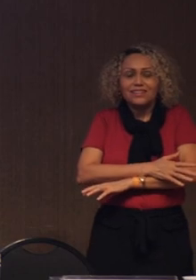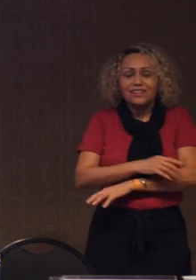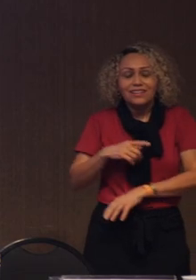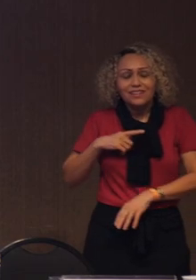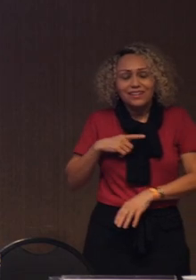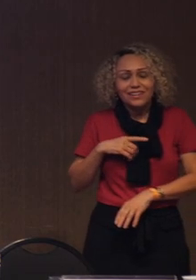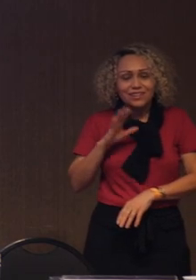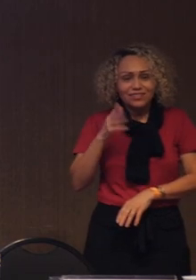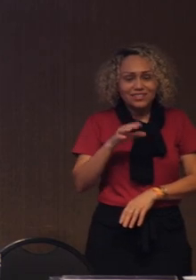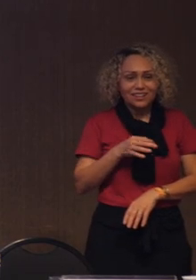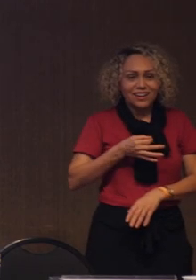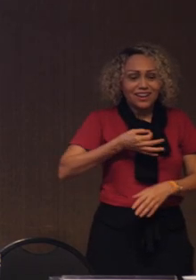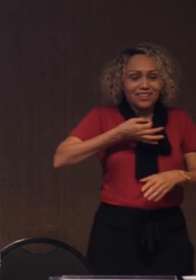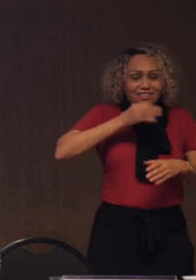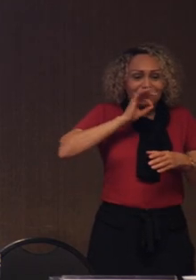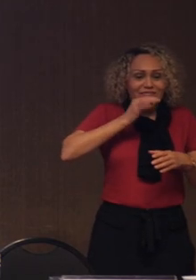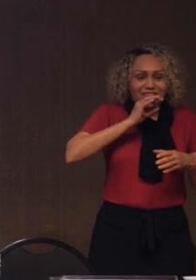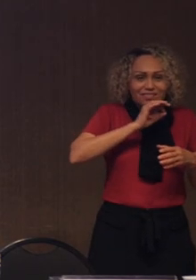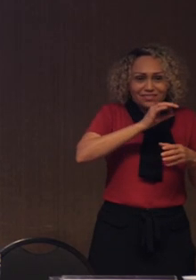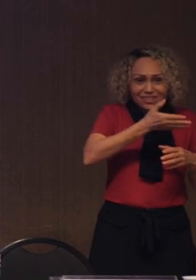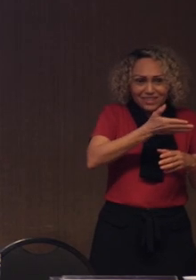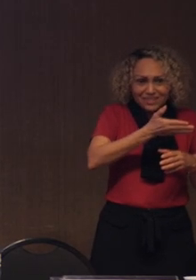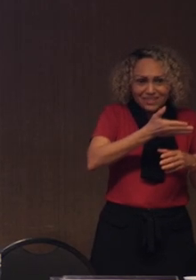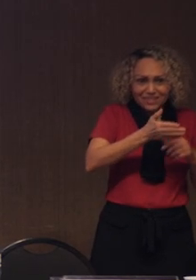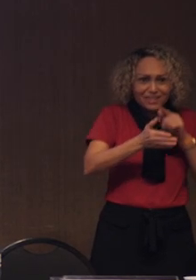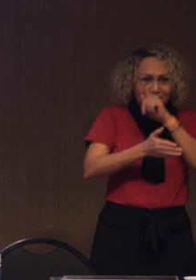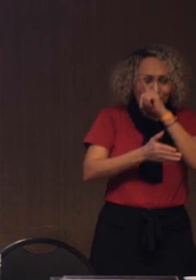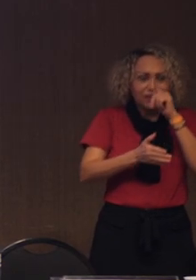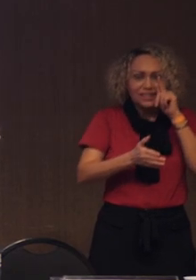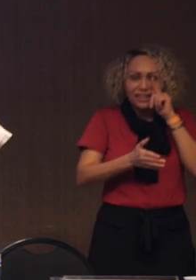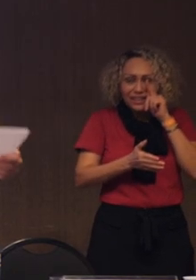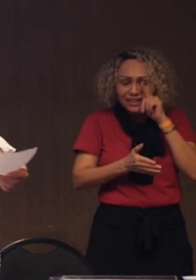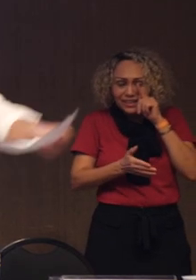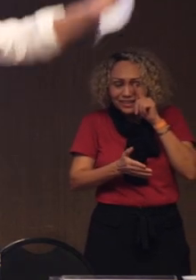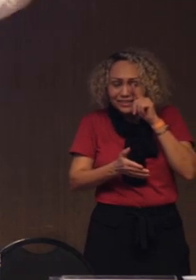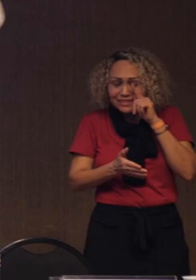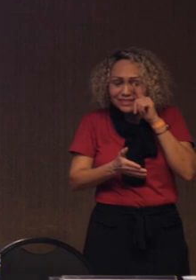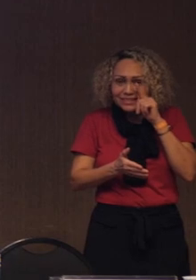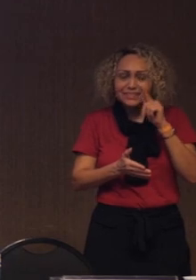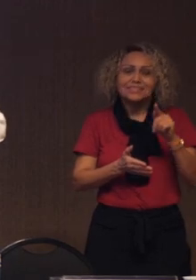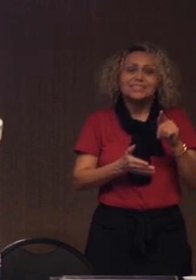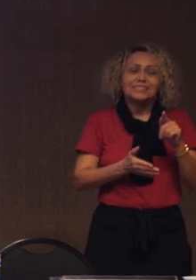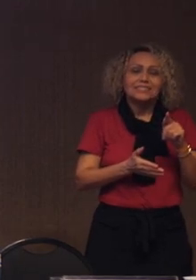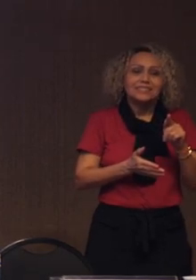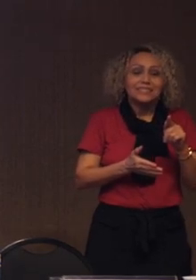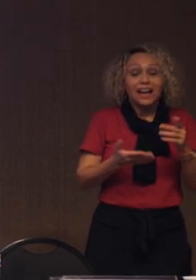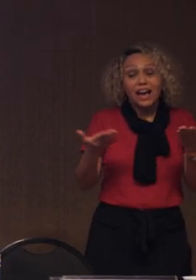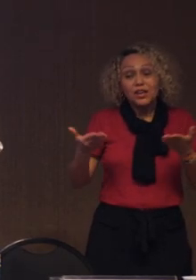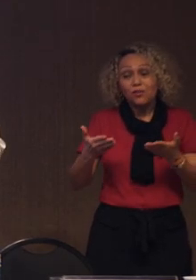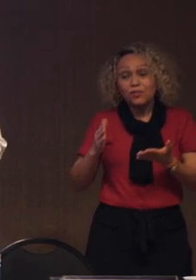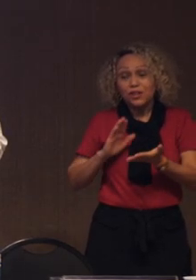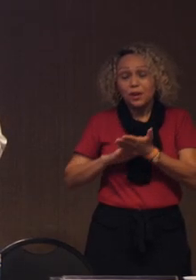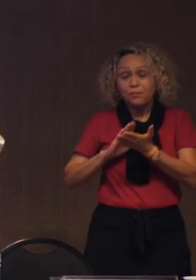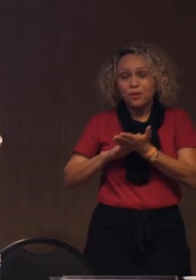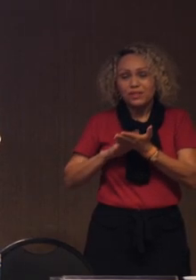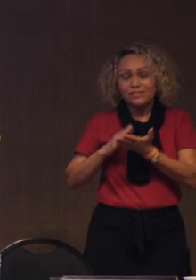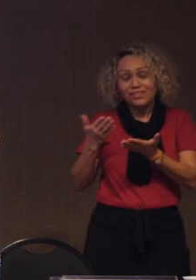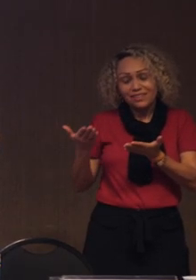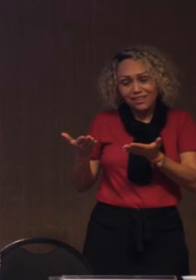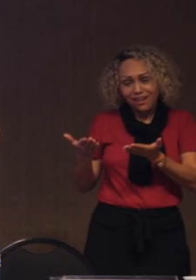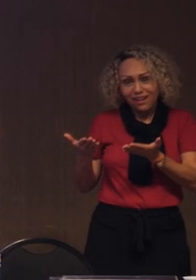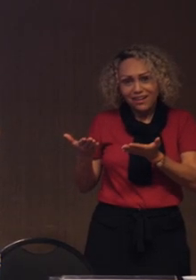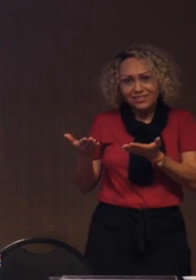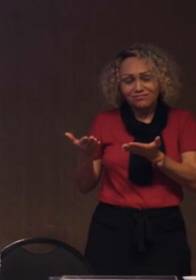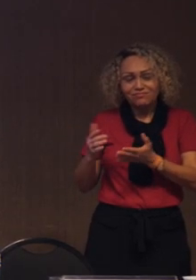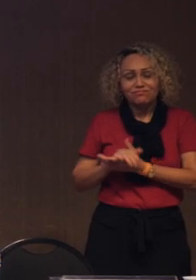filhos e 2 meninas pequenas. Vou pegar elas e ficar com elas hoje à noite. E amanhã eu vou para a conferência aqui.